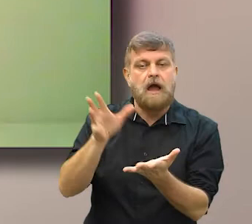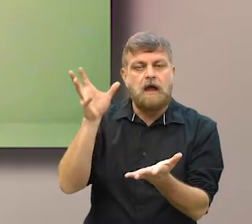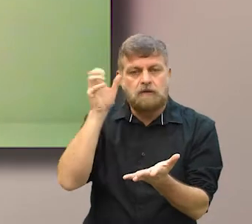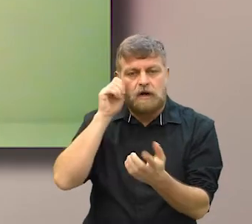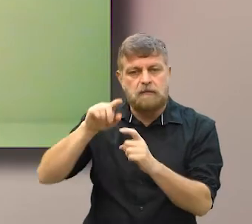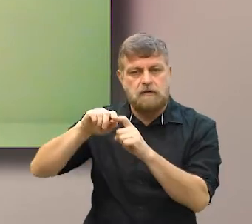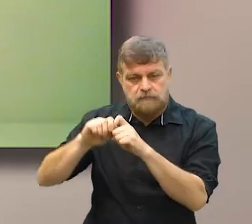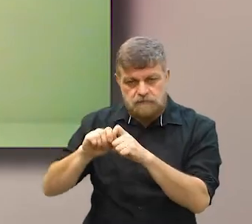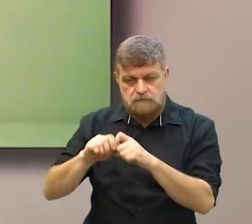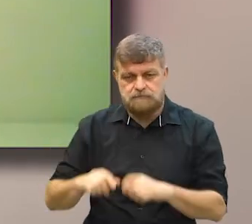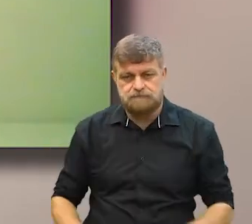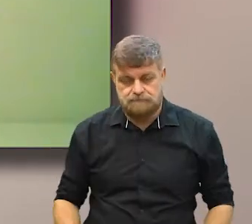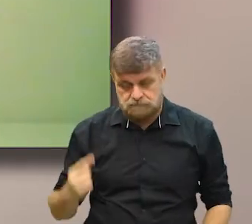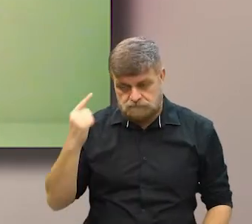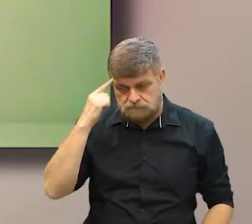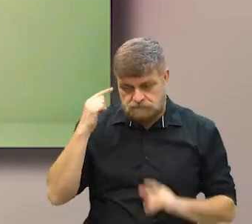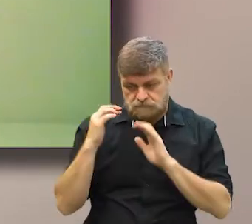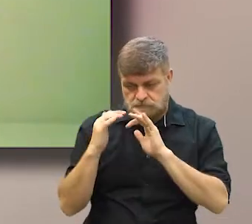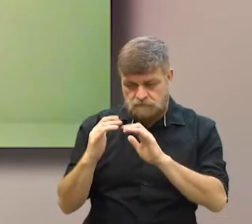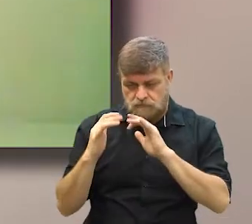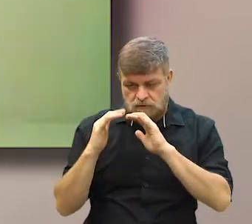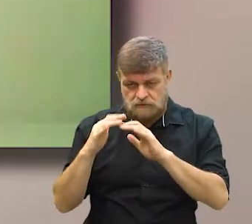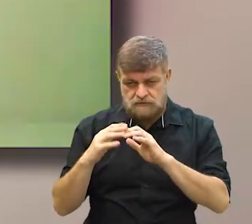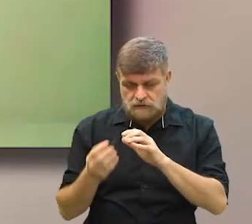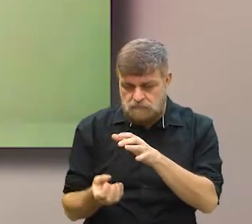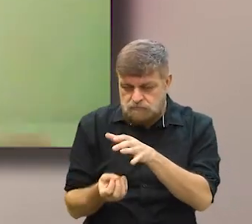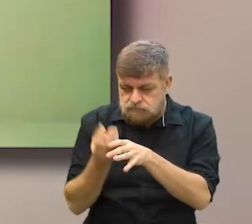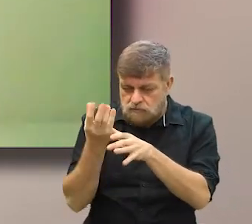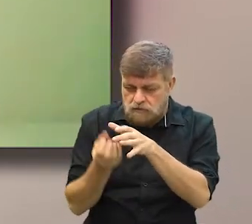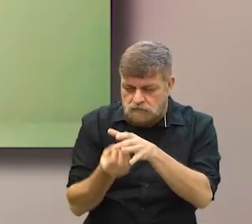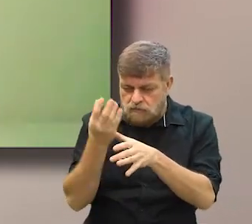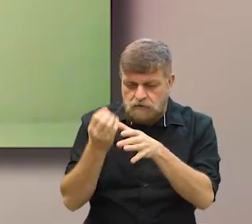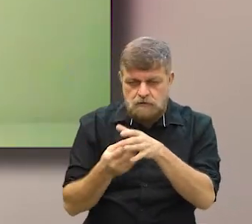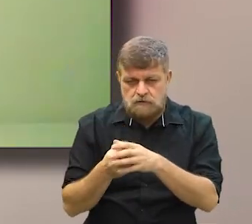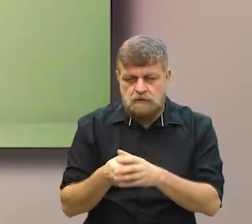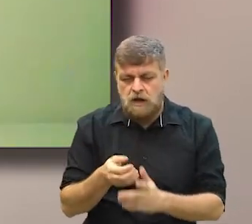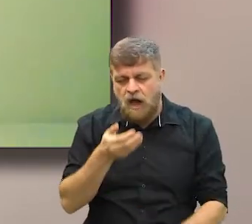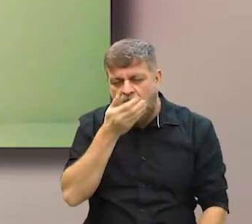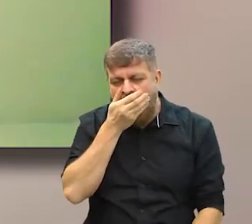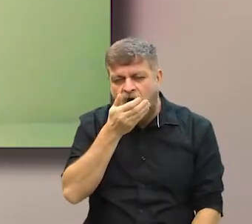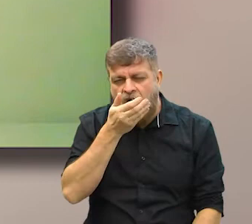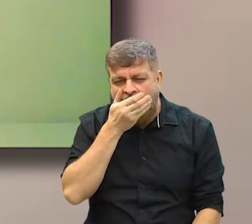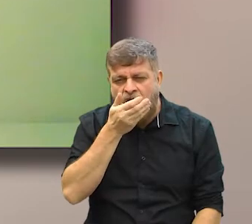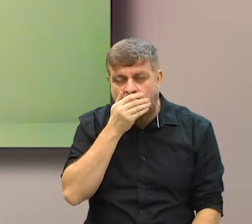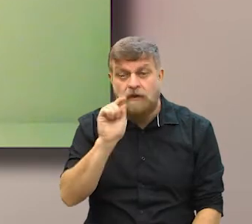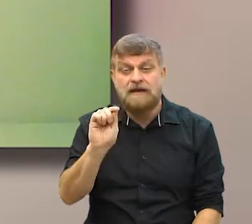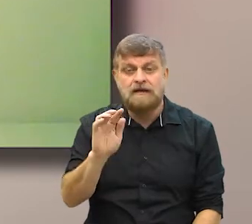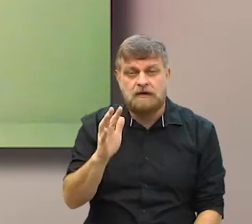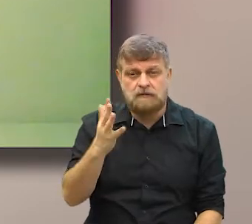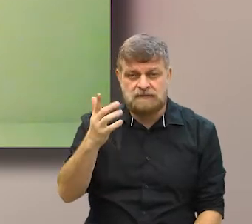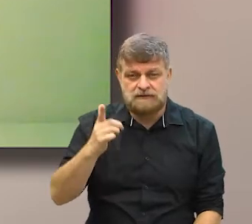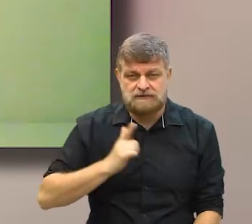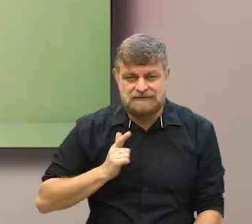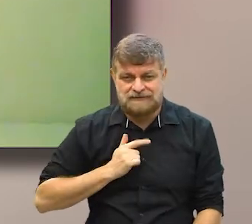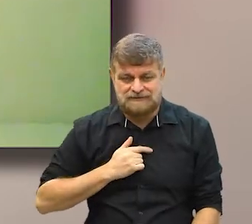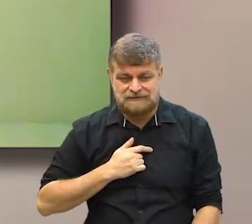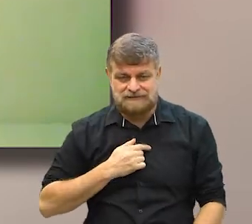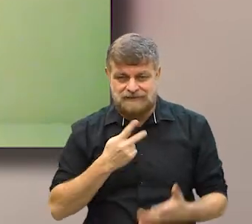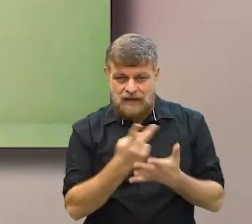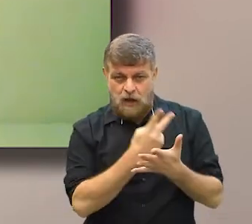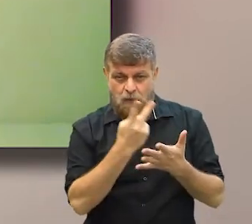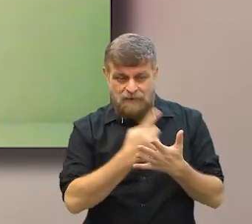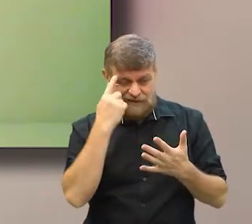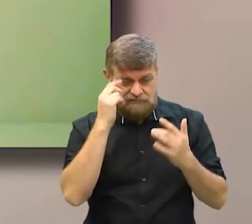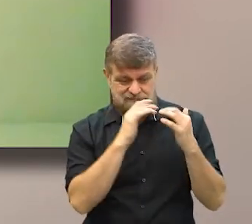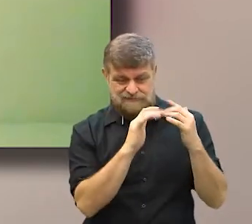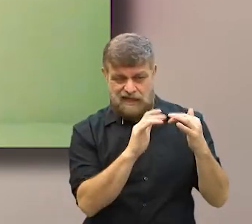quadro, em que o cérebro produz, digamos assim, sono demais, frequentemente acontece por um